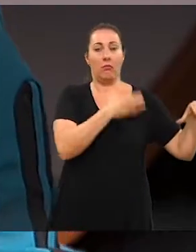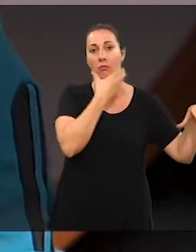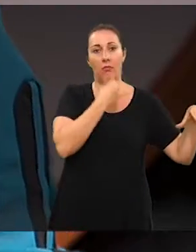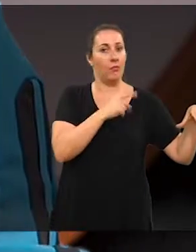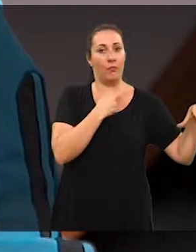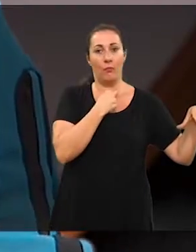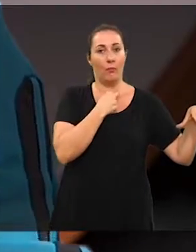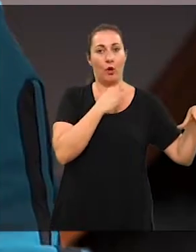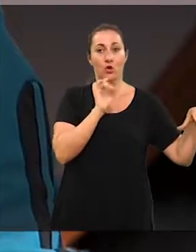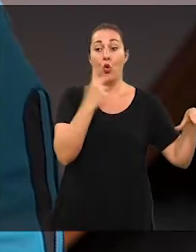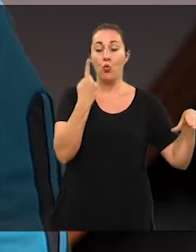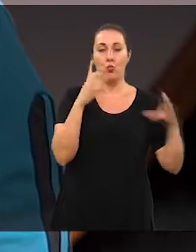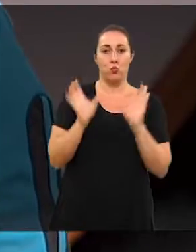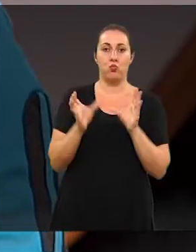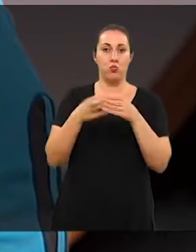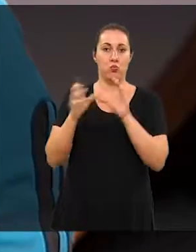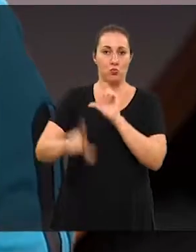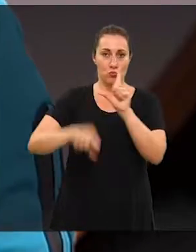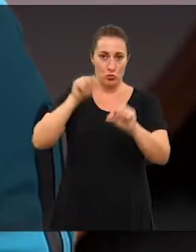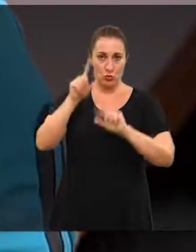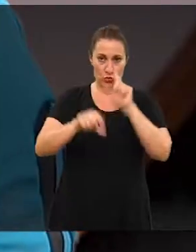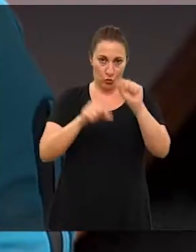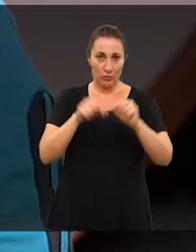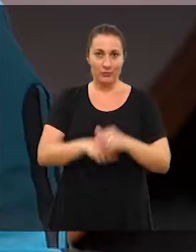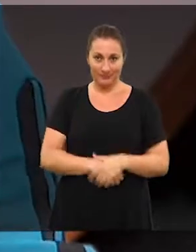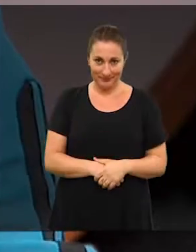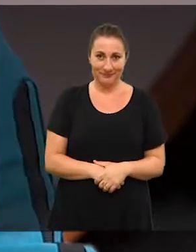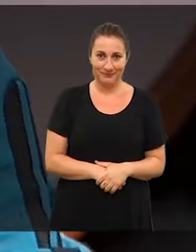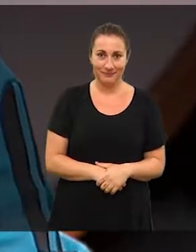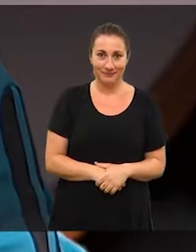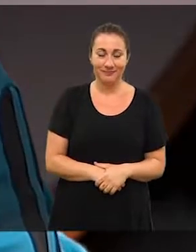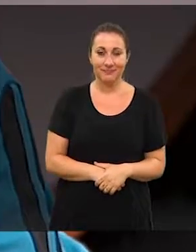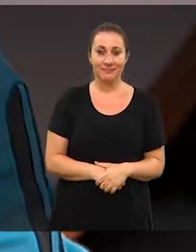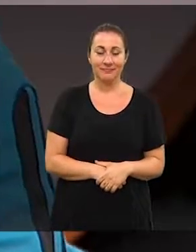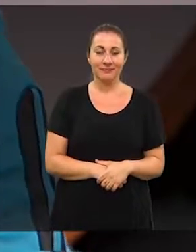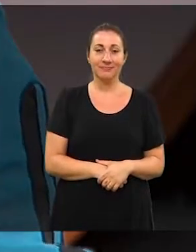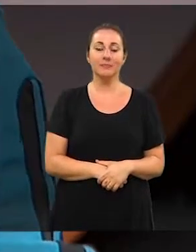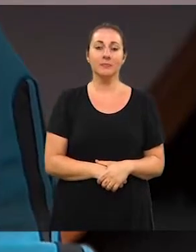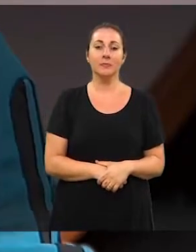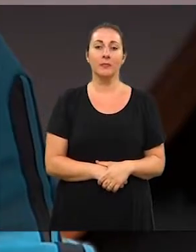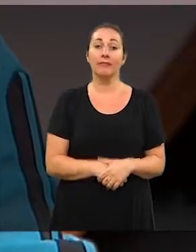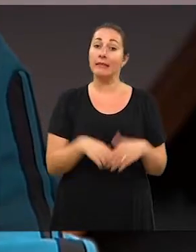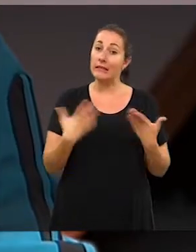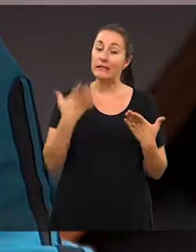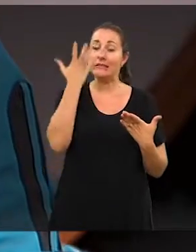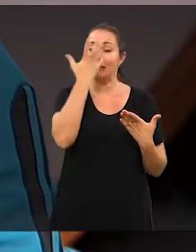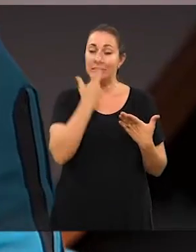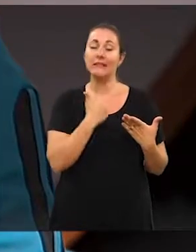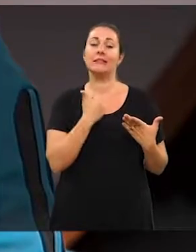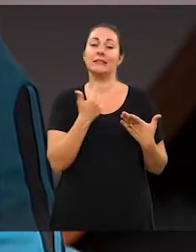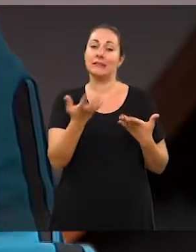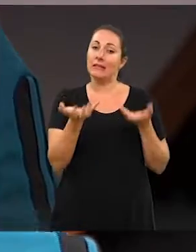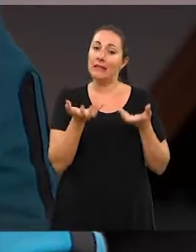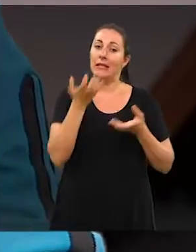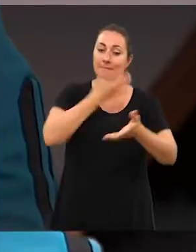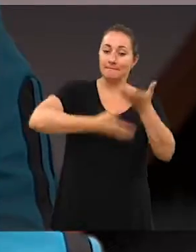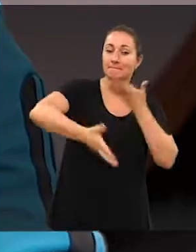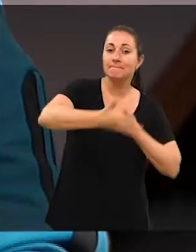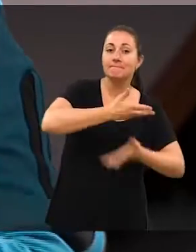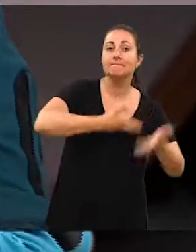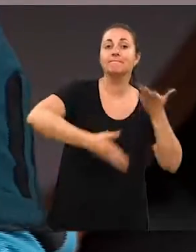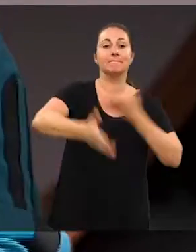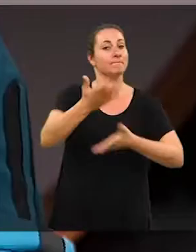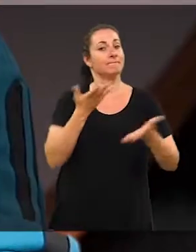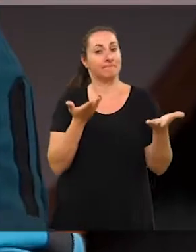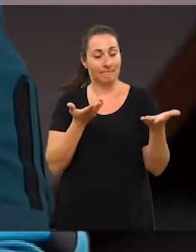nossas escolas poderem disputar e assim despertar novamente esse espírito que as crianças têm de